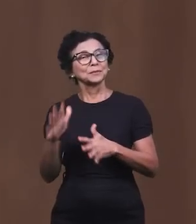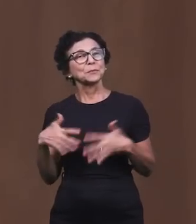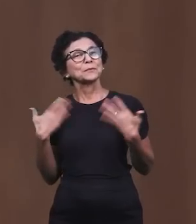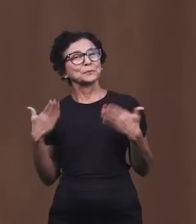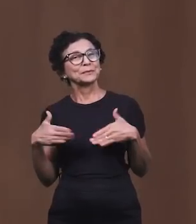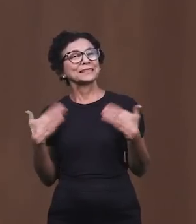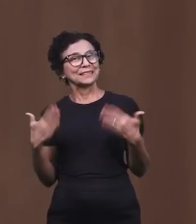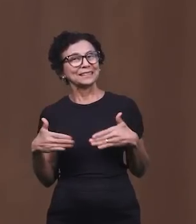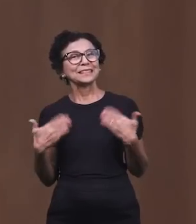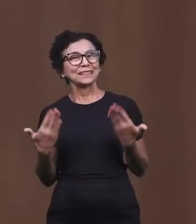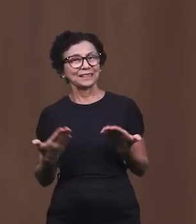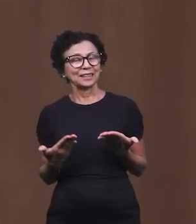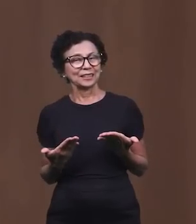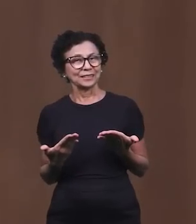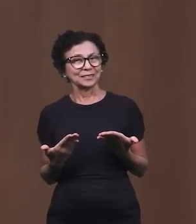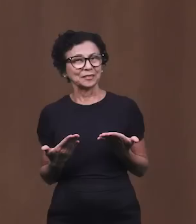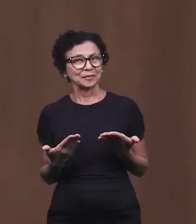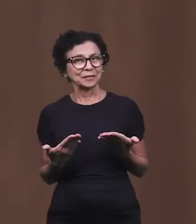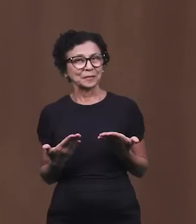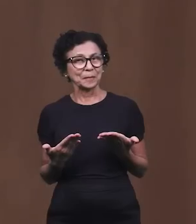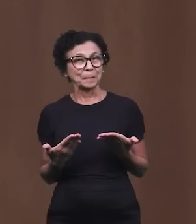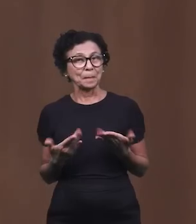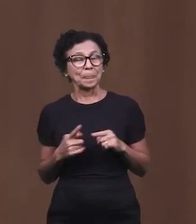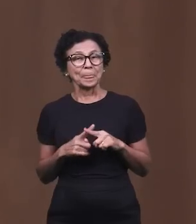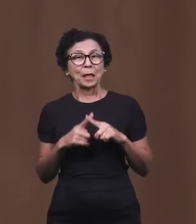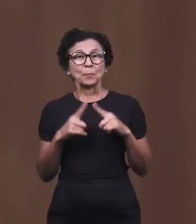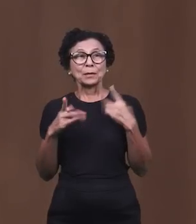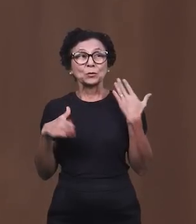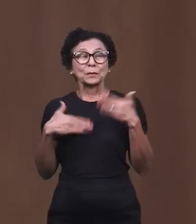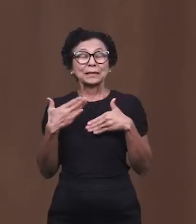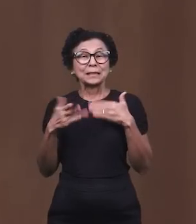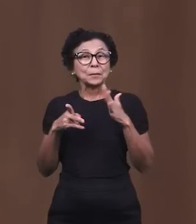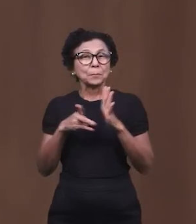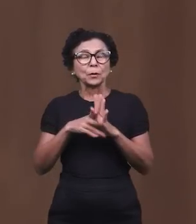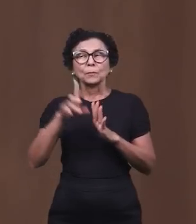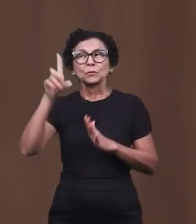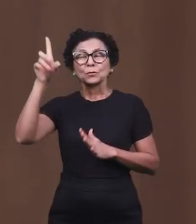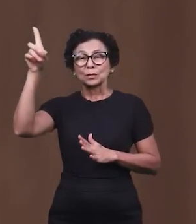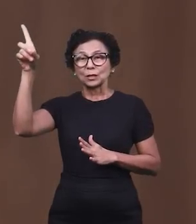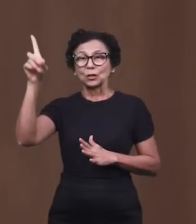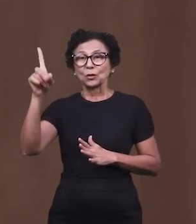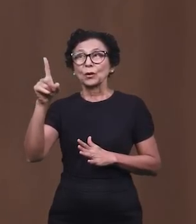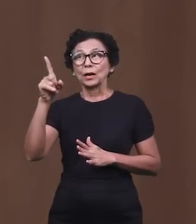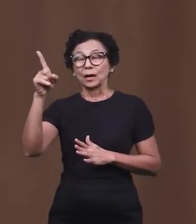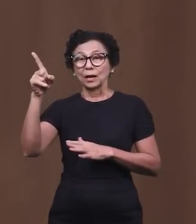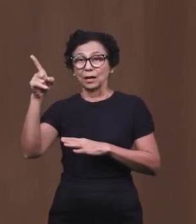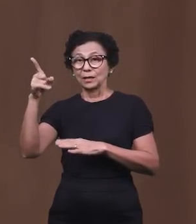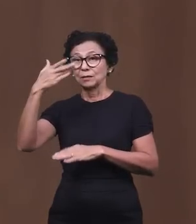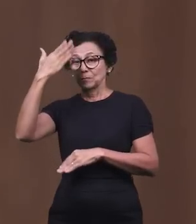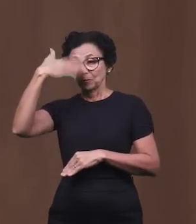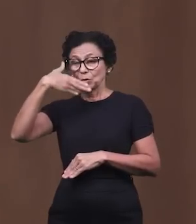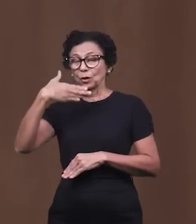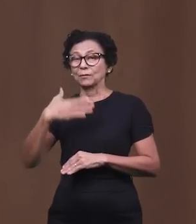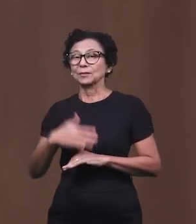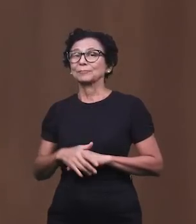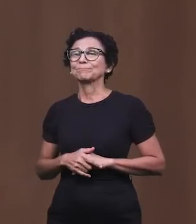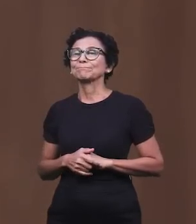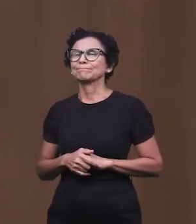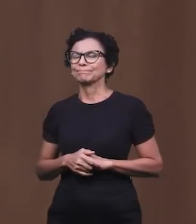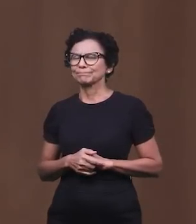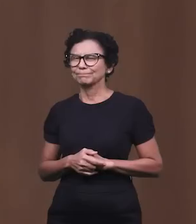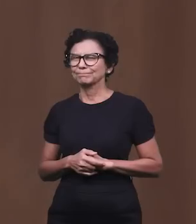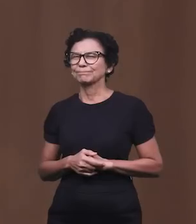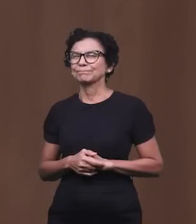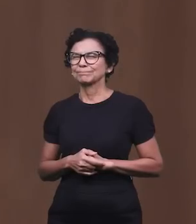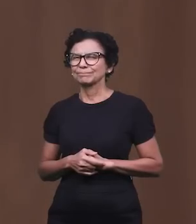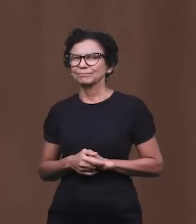Senhor, na alegria do Senhor nós somos provados. Nós somos provados. Que riso é esse? Está doido? Né?